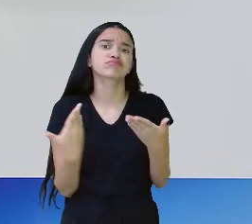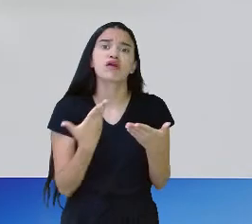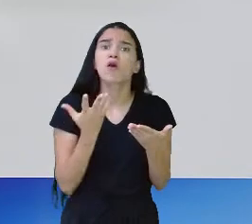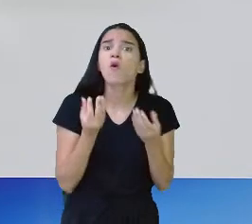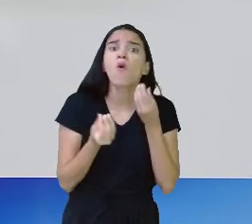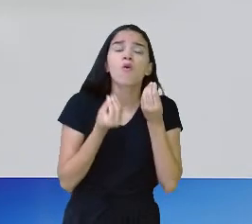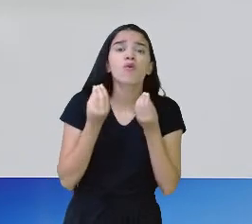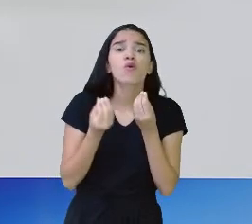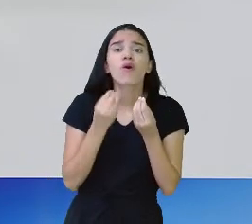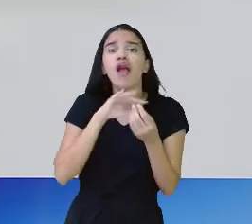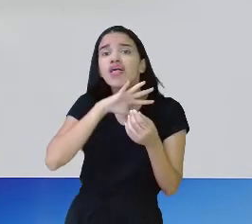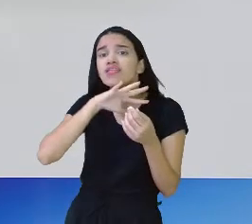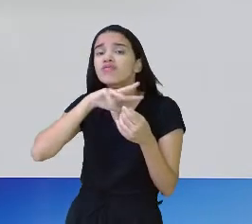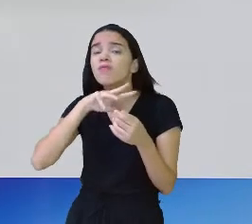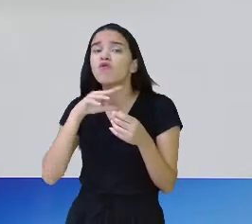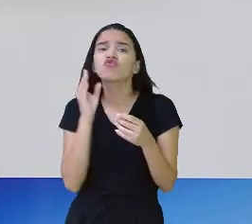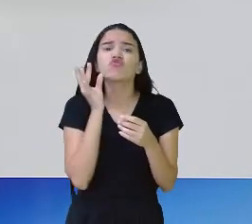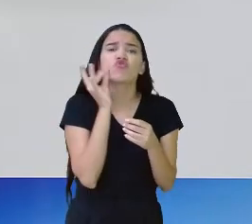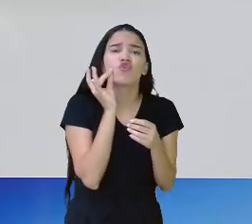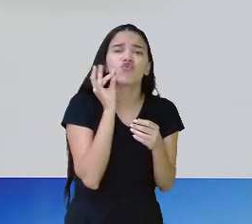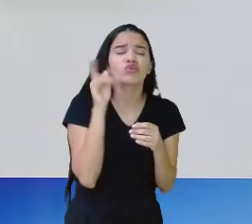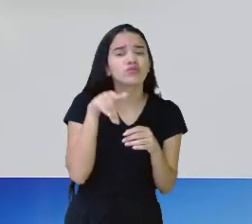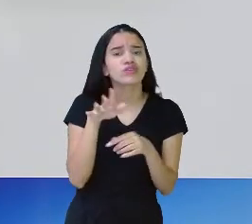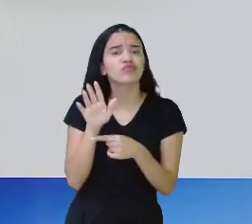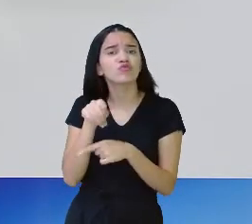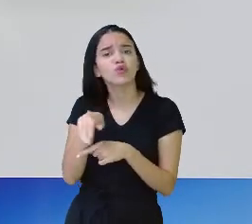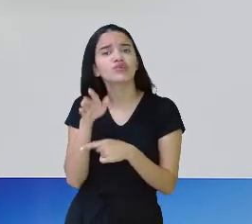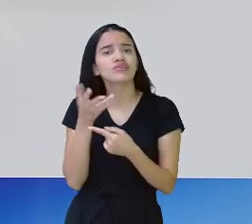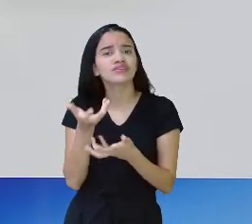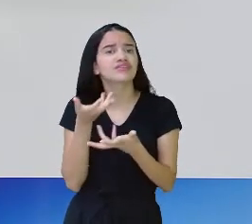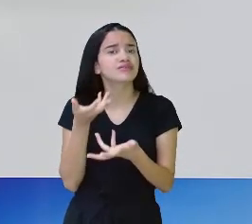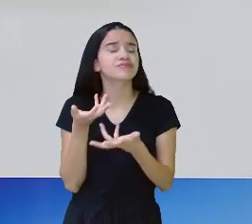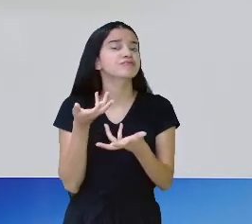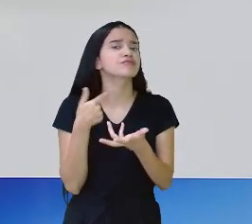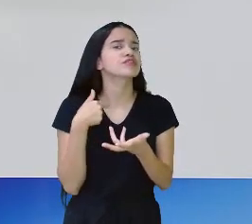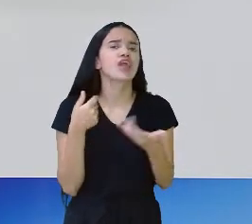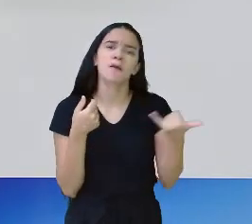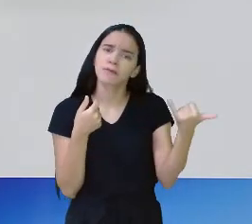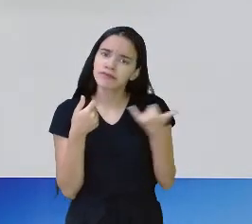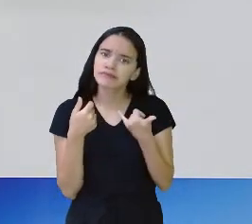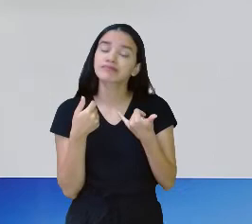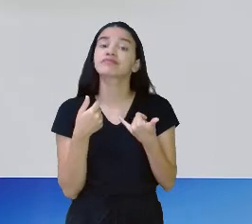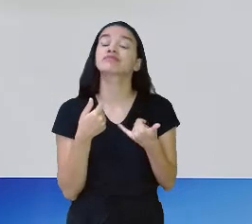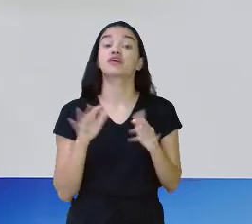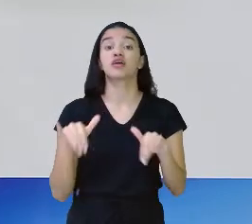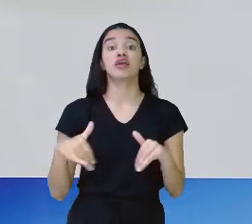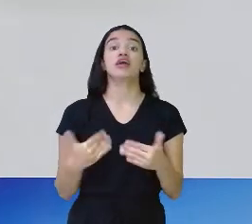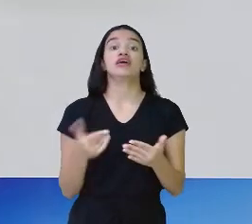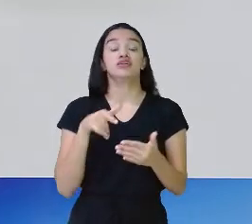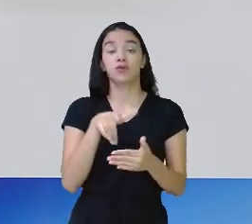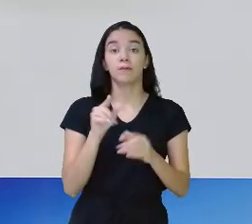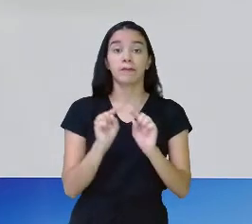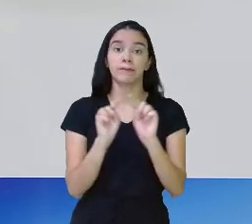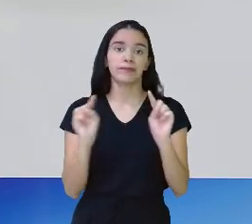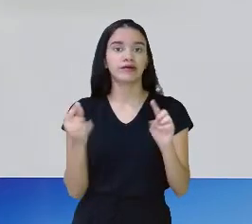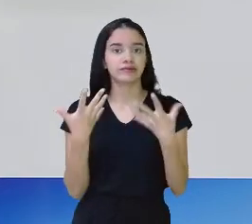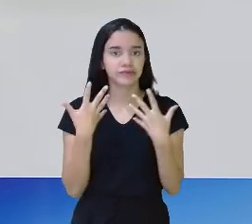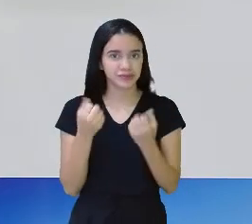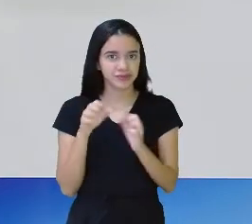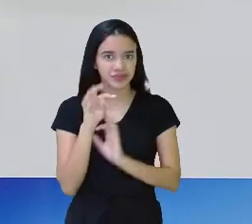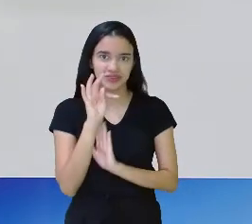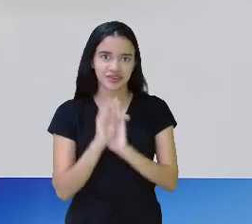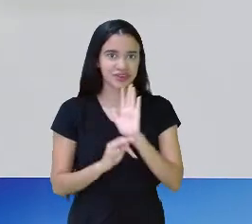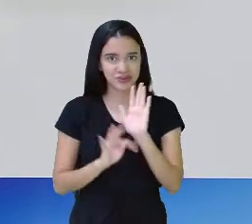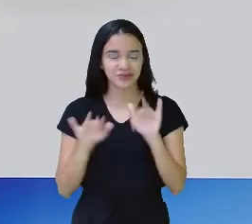bichinho fofinho que eu tenho que trazer para poder você aprovar? Diga aí para mim, uai. Então, mas vamos lá, vamos para o nosso texto de